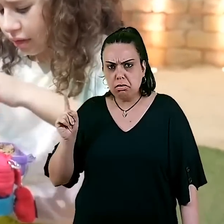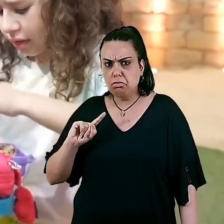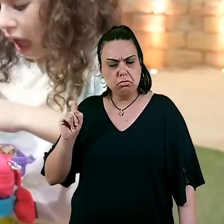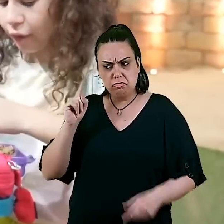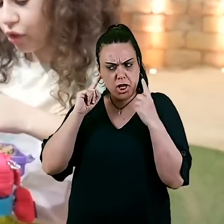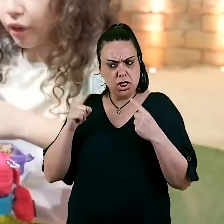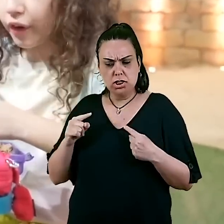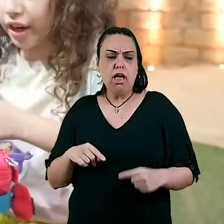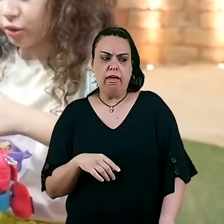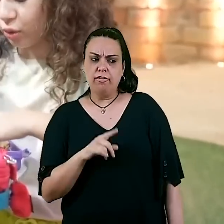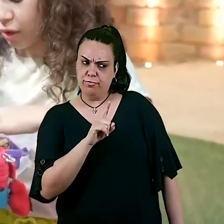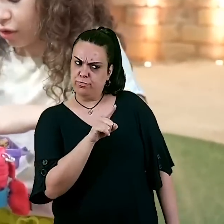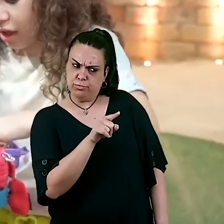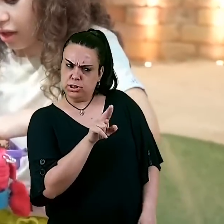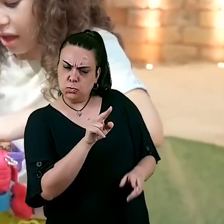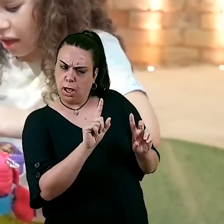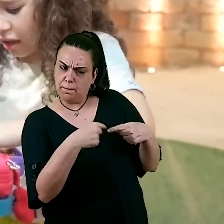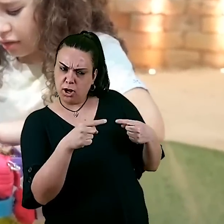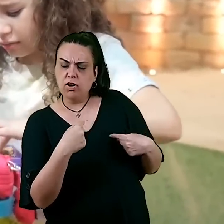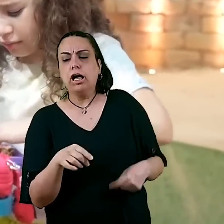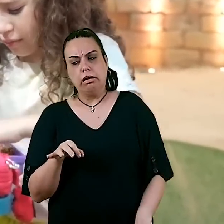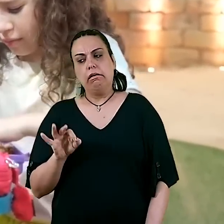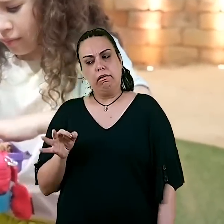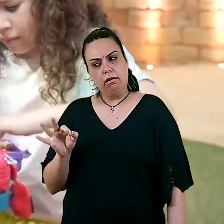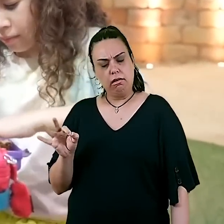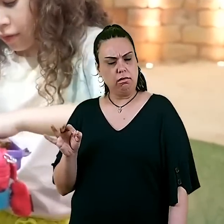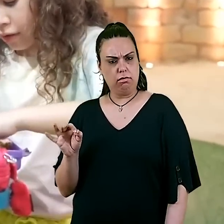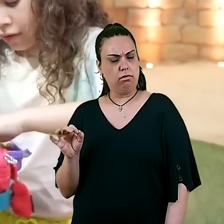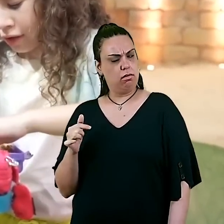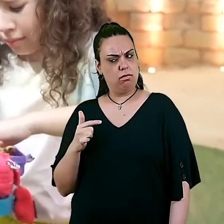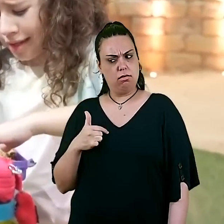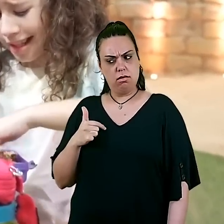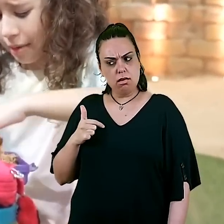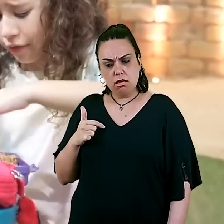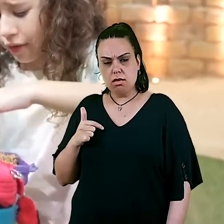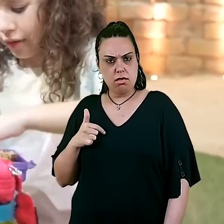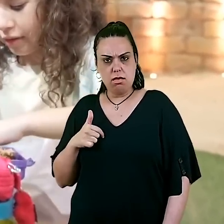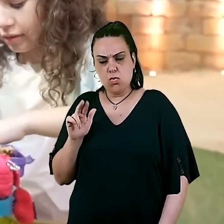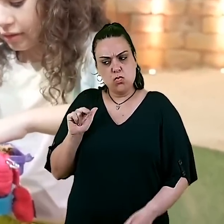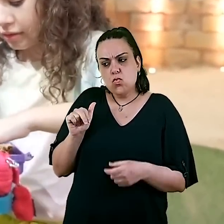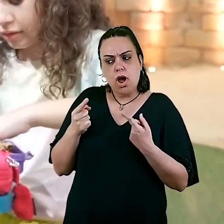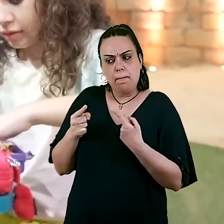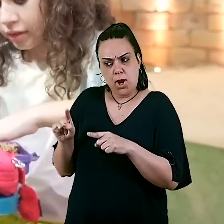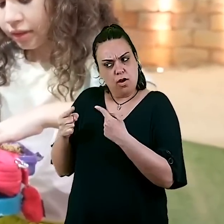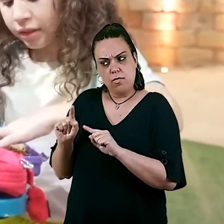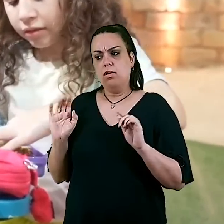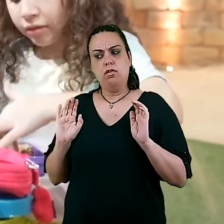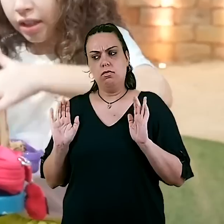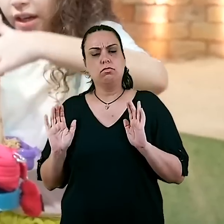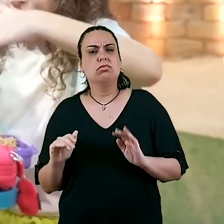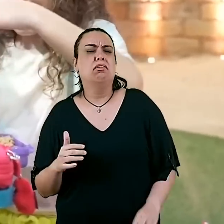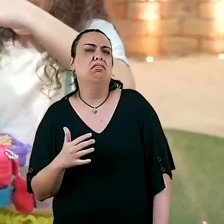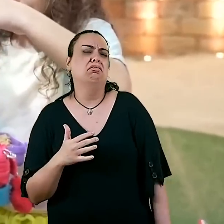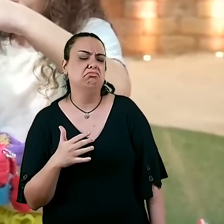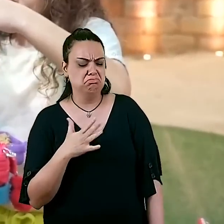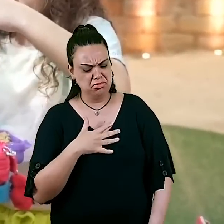Valentina. Você nunca faria isso comigo, né? É. Ai, eu sempre... nunca faria isso.